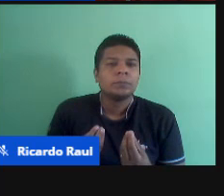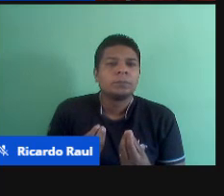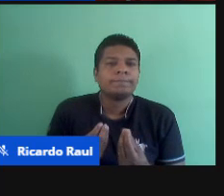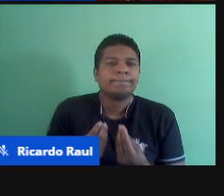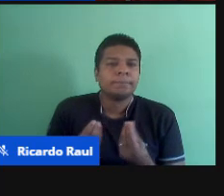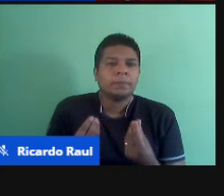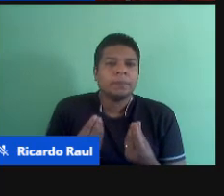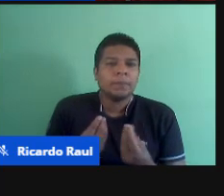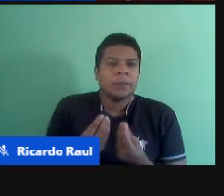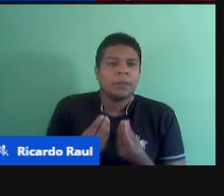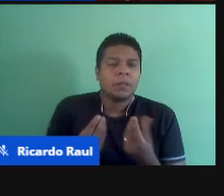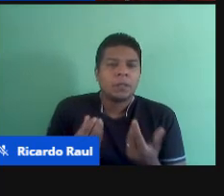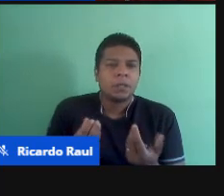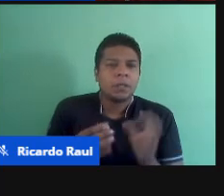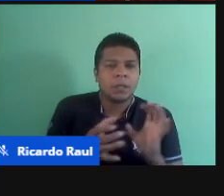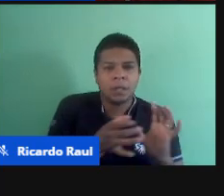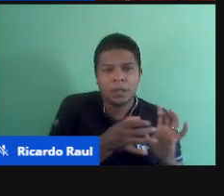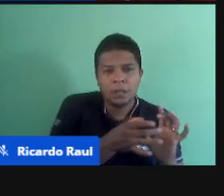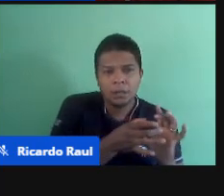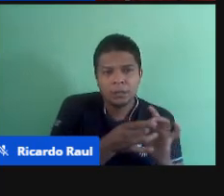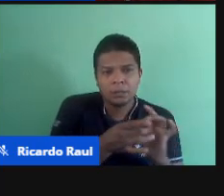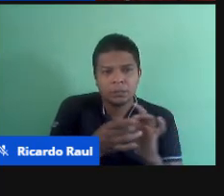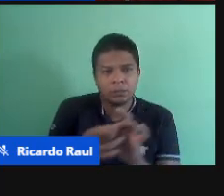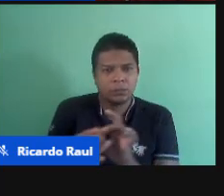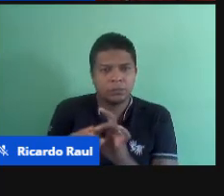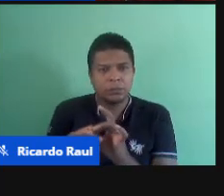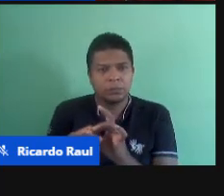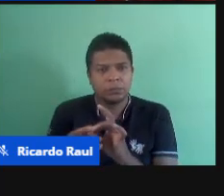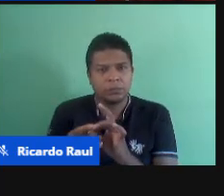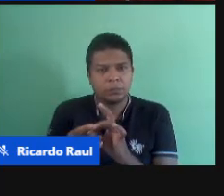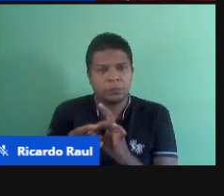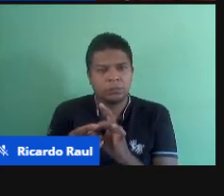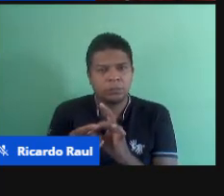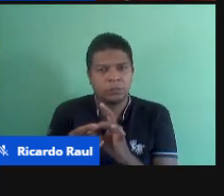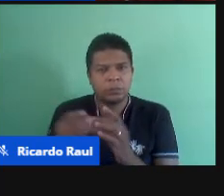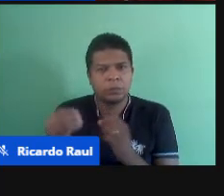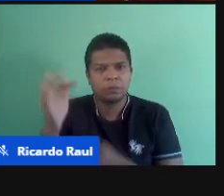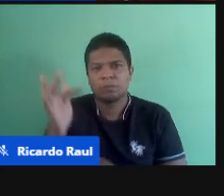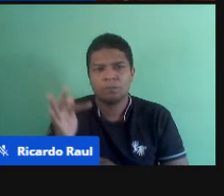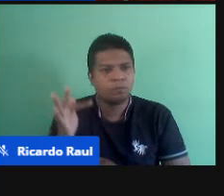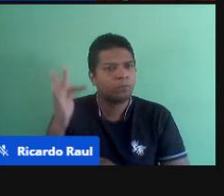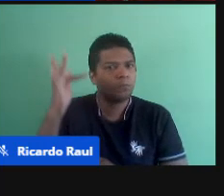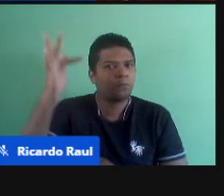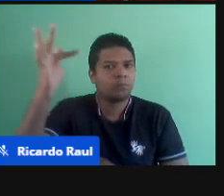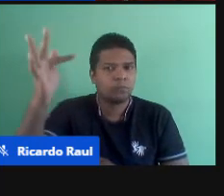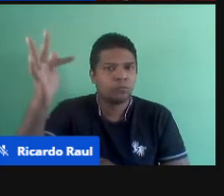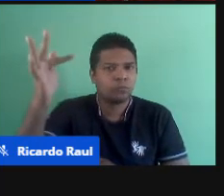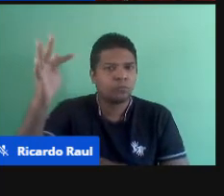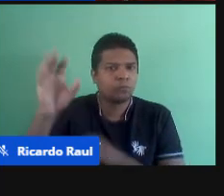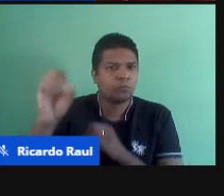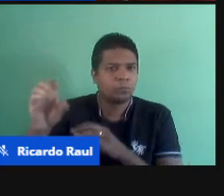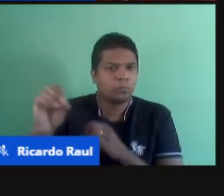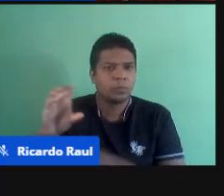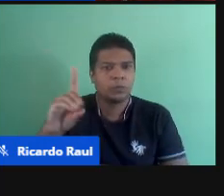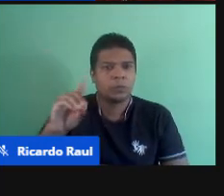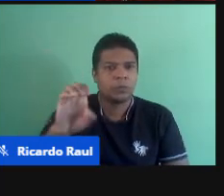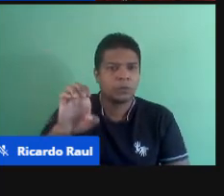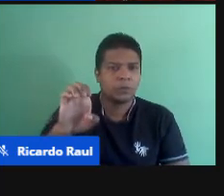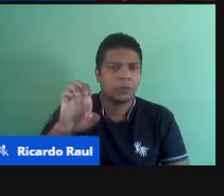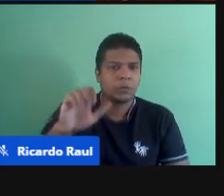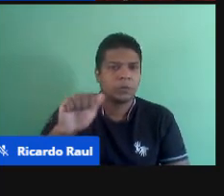como esse contexto do que nós vamos fazer daqui para frente, e vocês podem ter certeza que a DEAC, através do